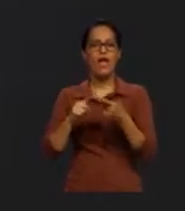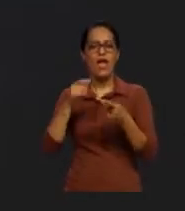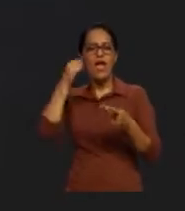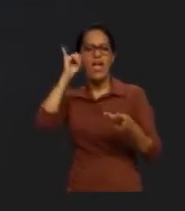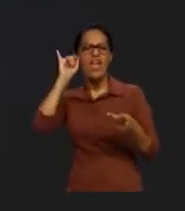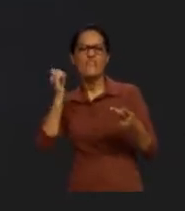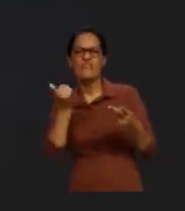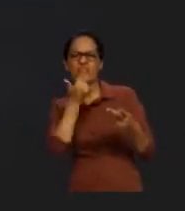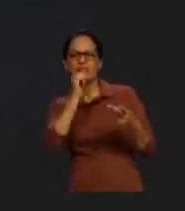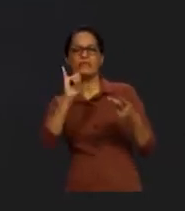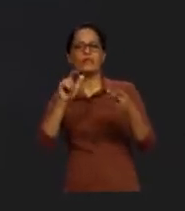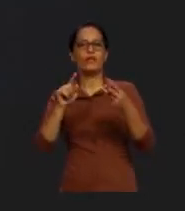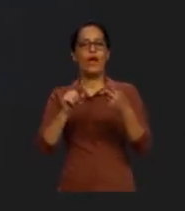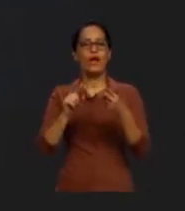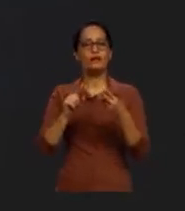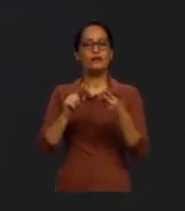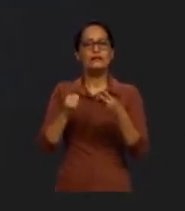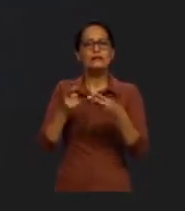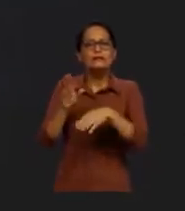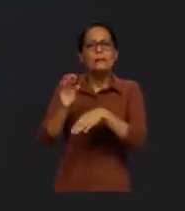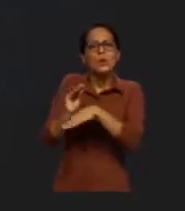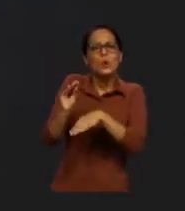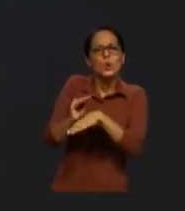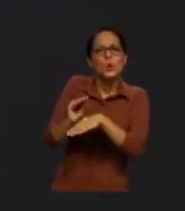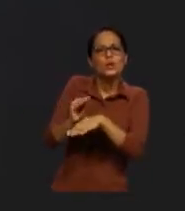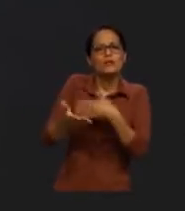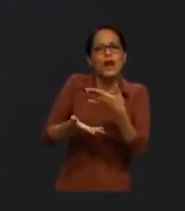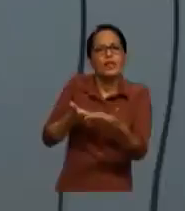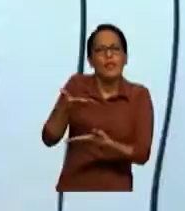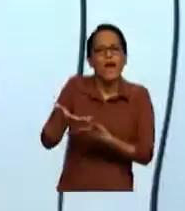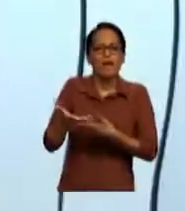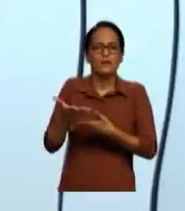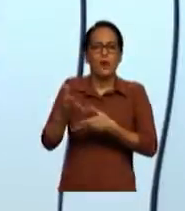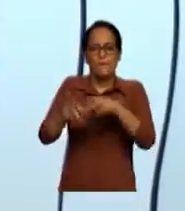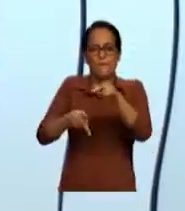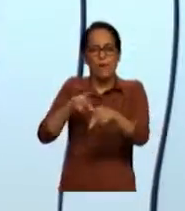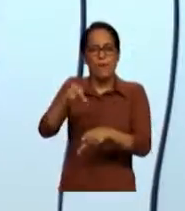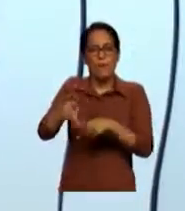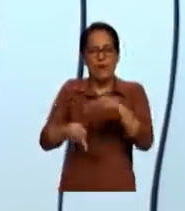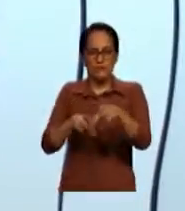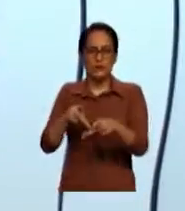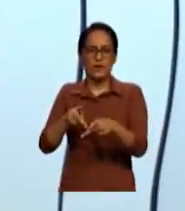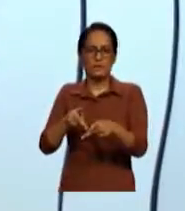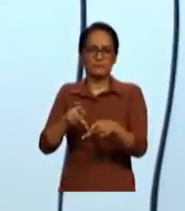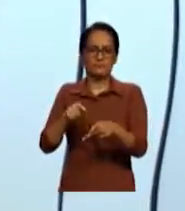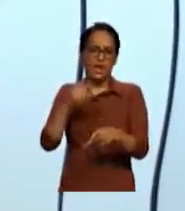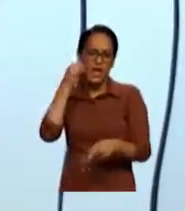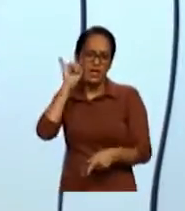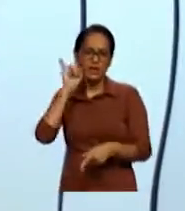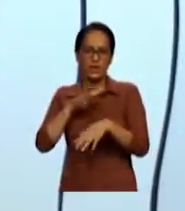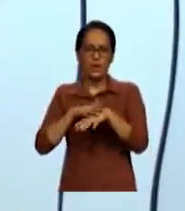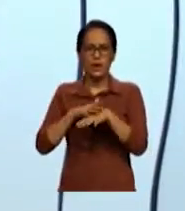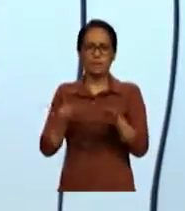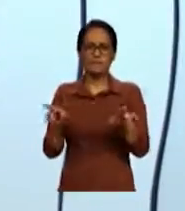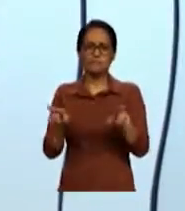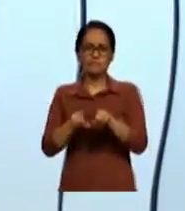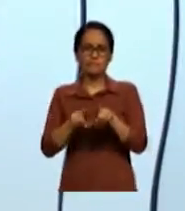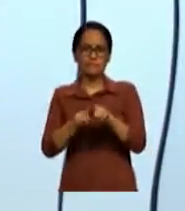as principais doenças que vão acometer a população hoje em dia. Como é o caso,